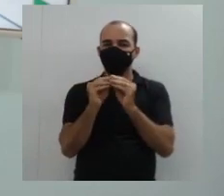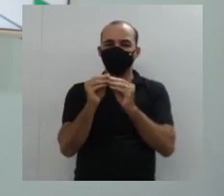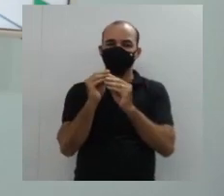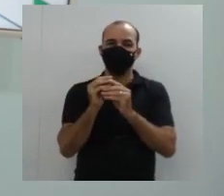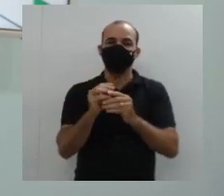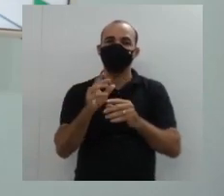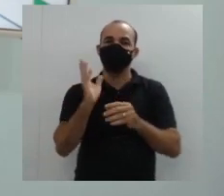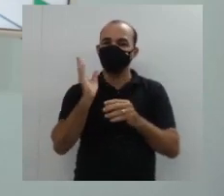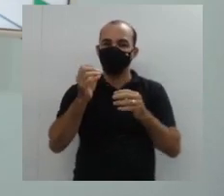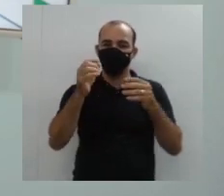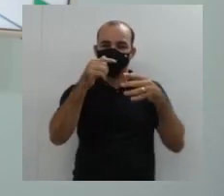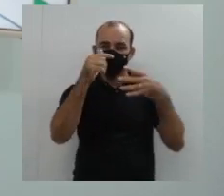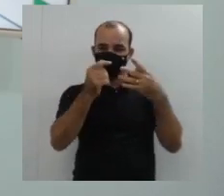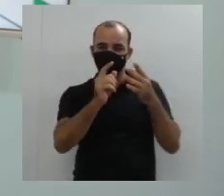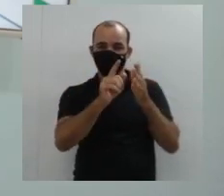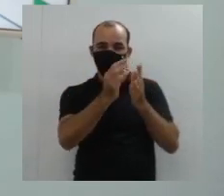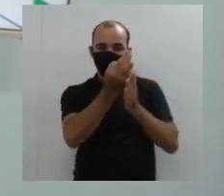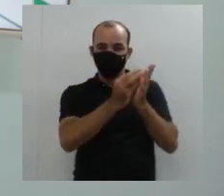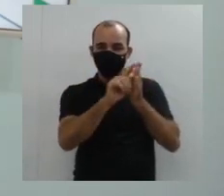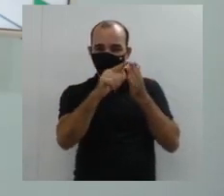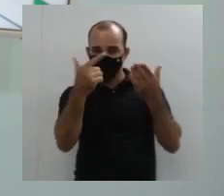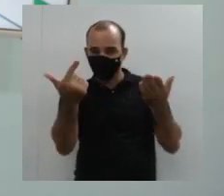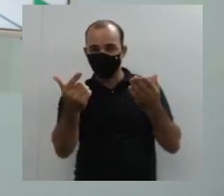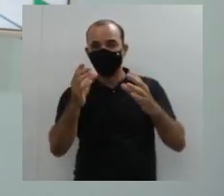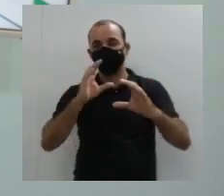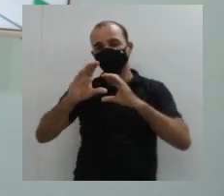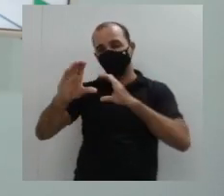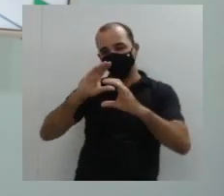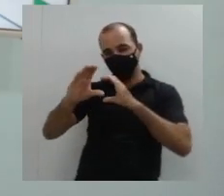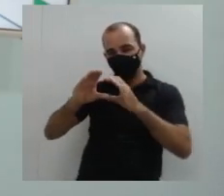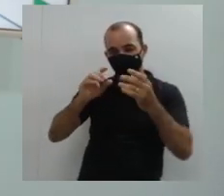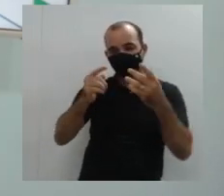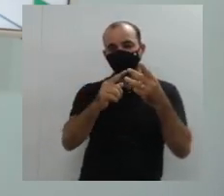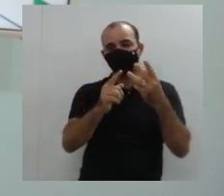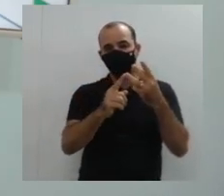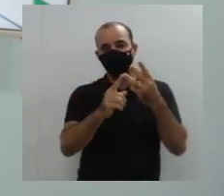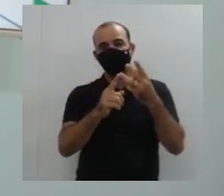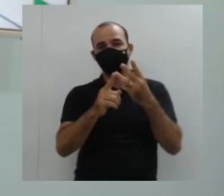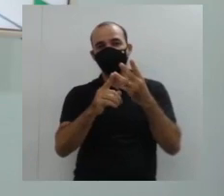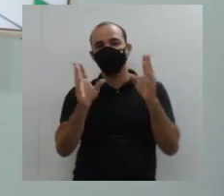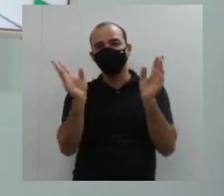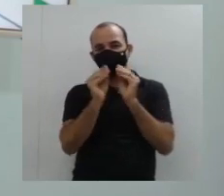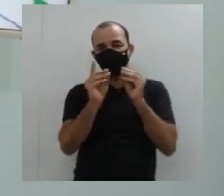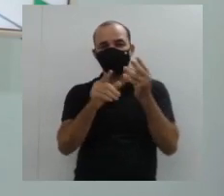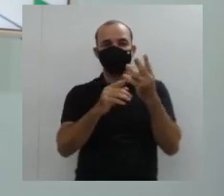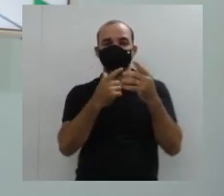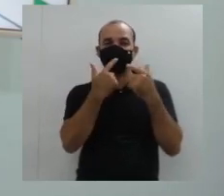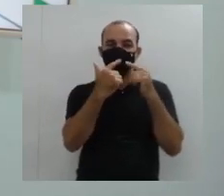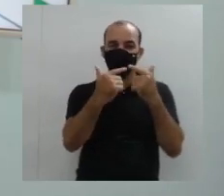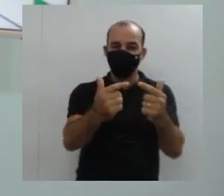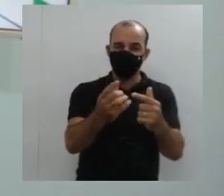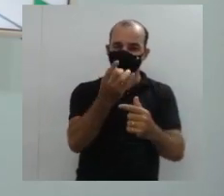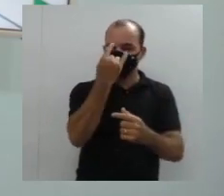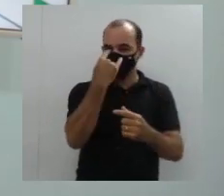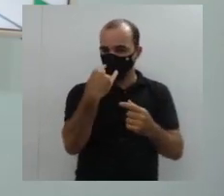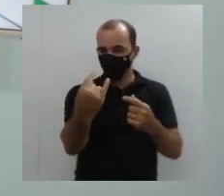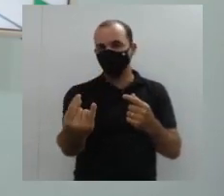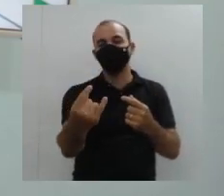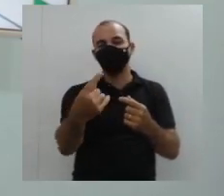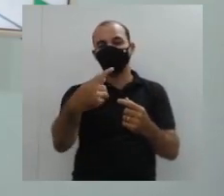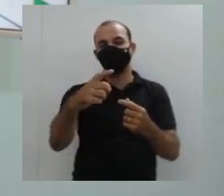Texto jornalístico, comunicação, colocar em comum, linguagem persuasiva,